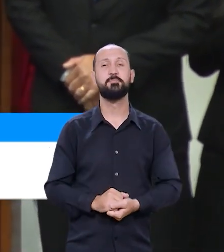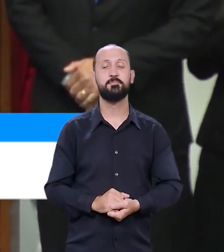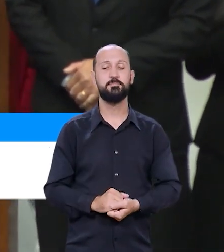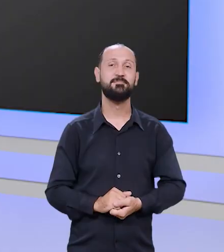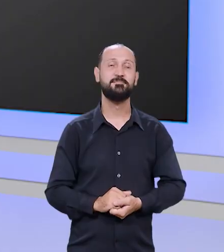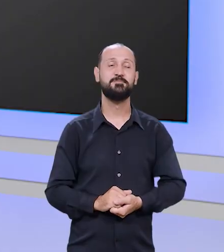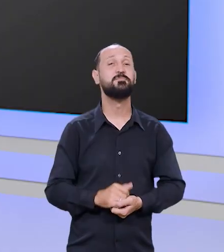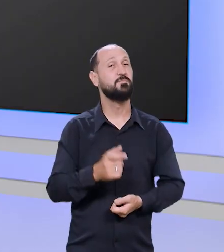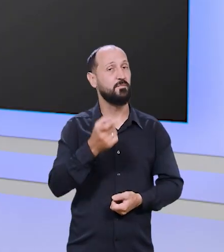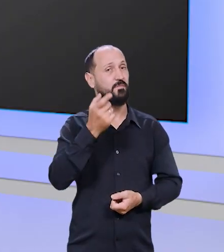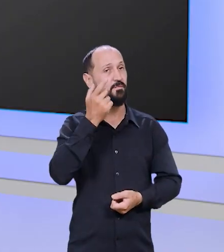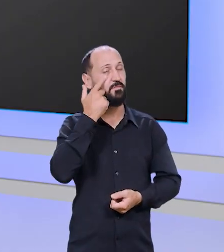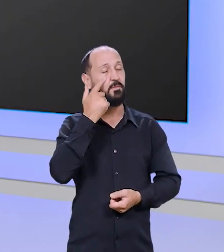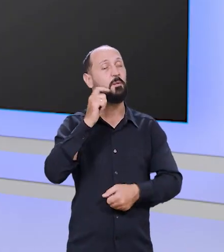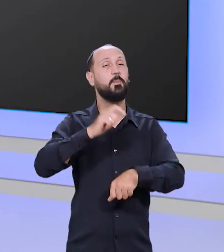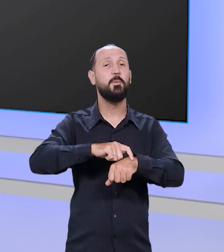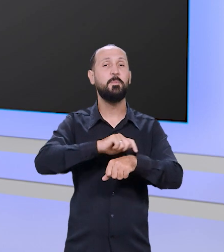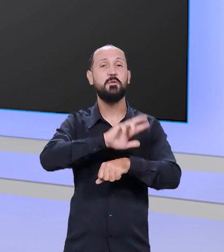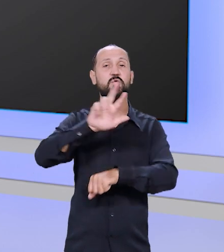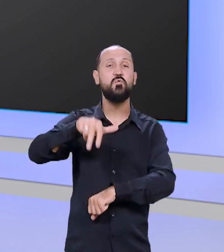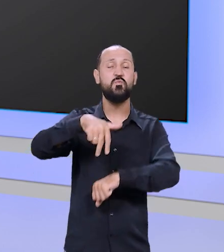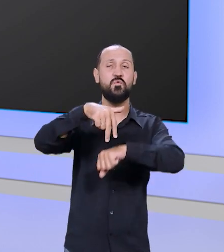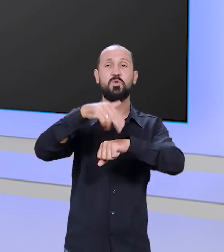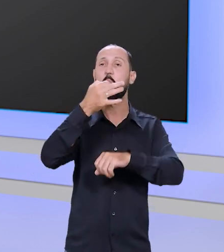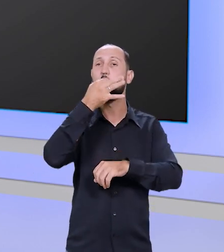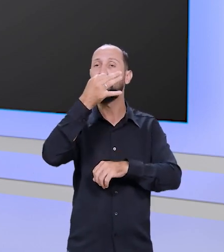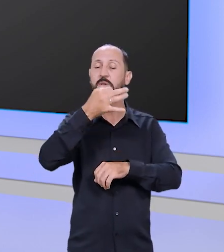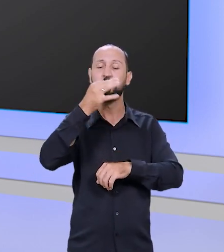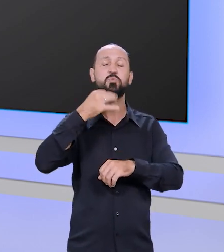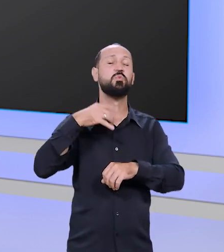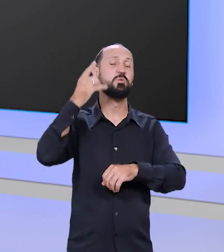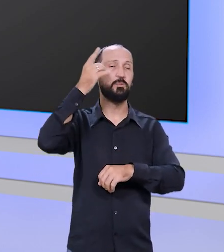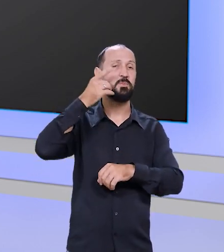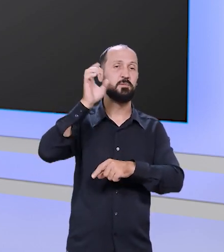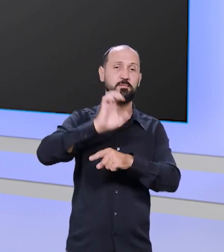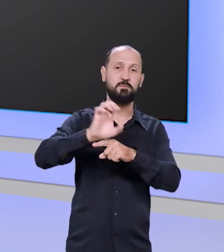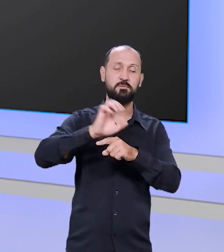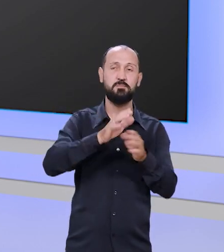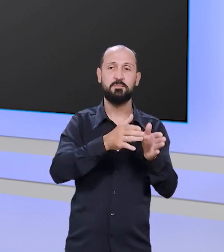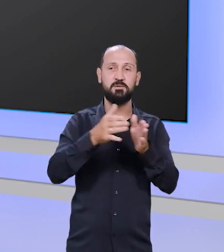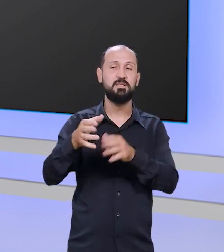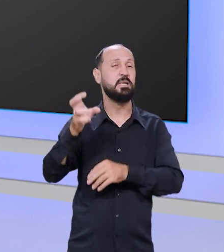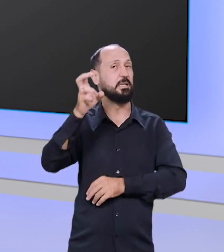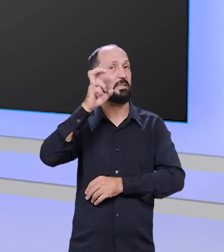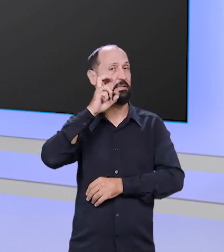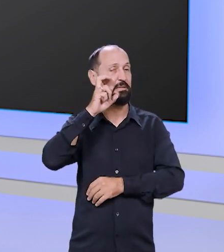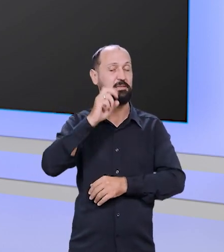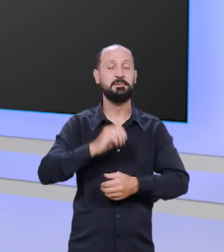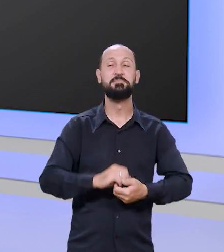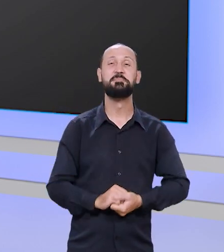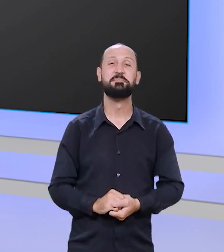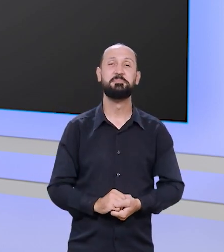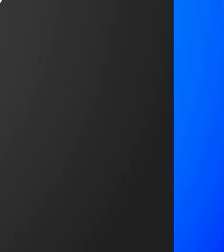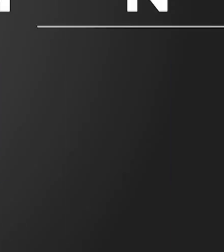colecionador. Confira agora o quadro Fatos e Opiniões dos deputados estaduais durante a sessão de quinta-feira.